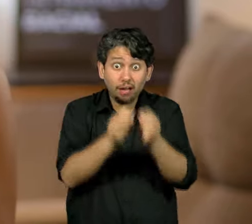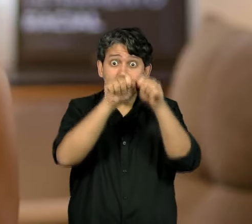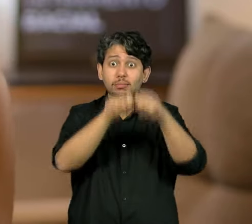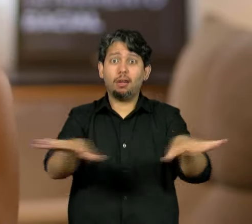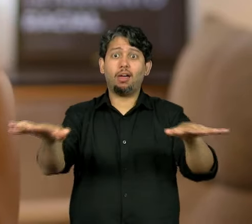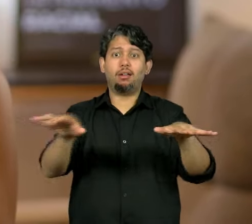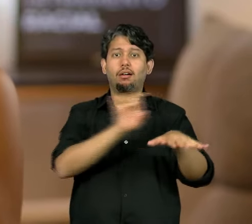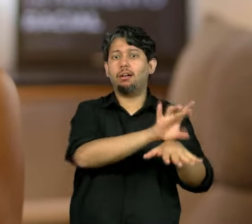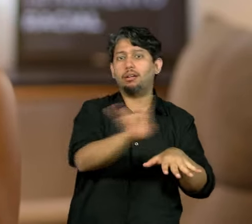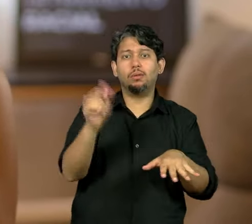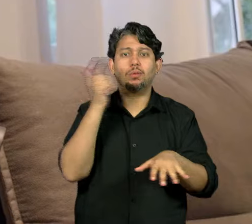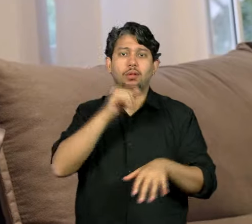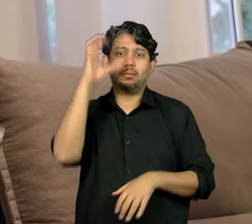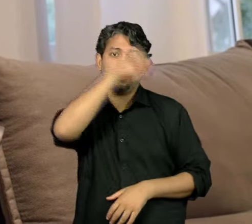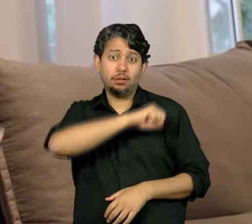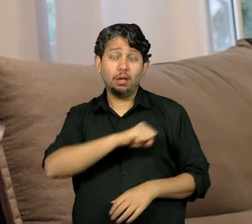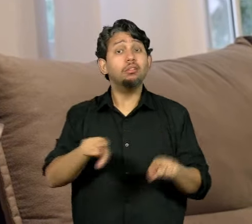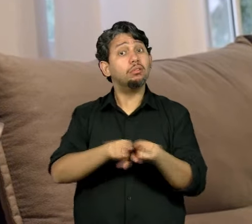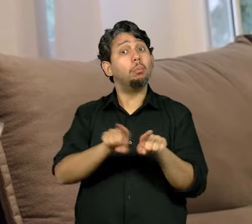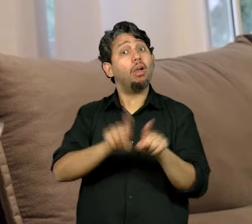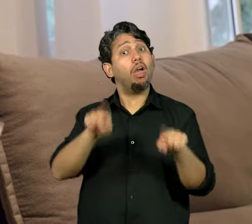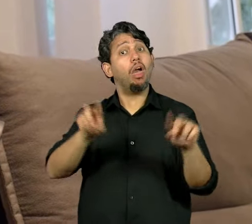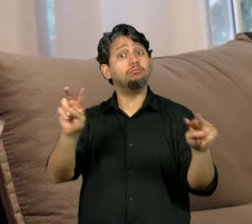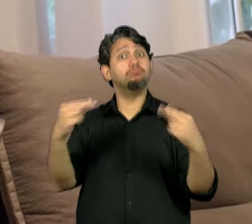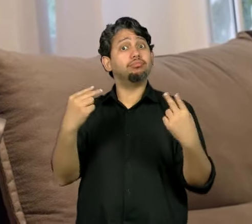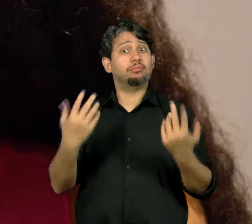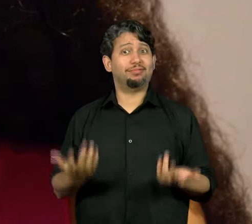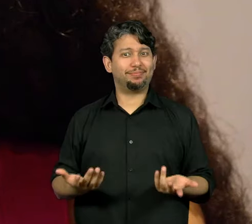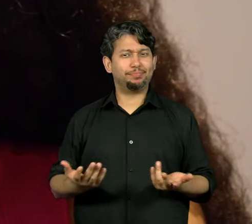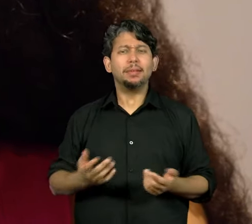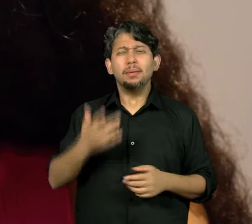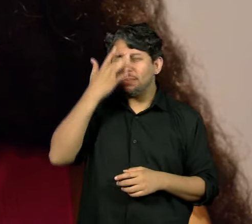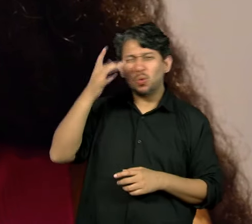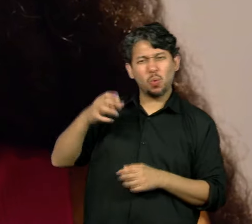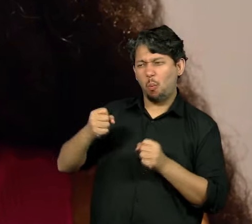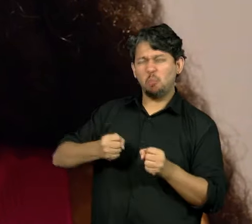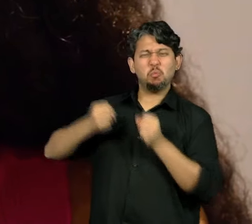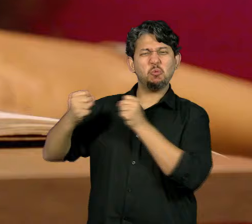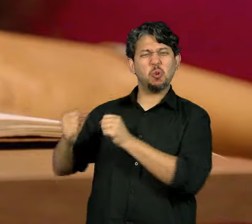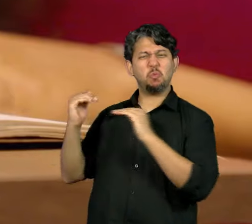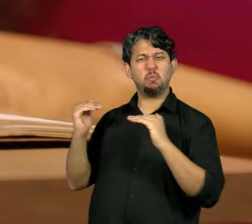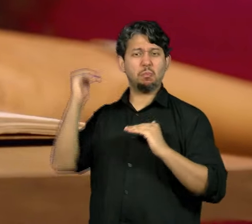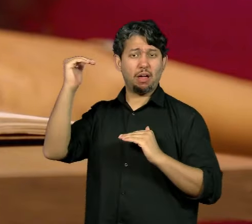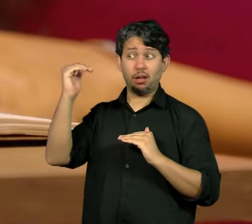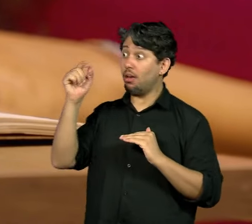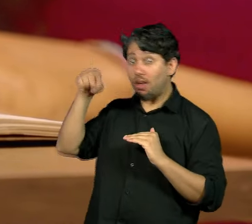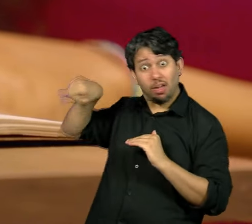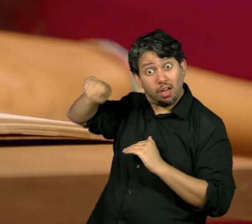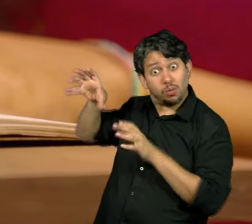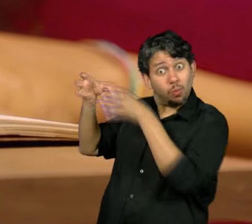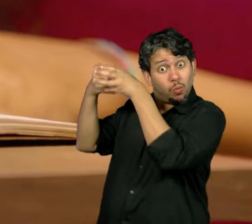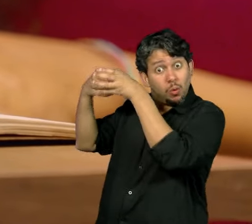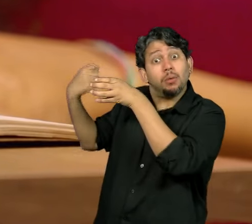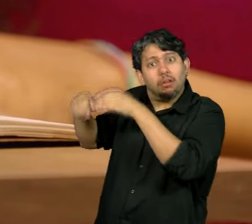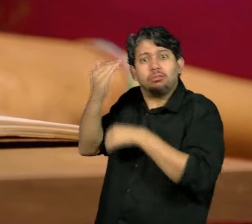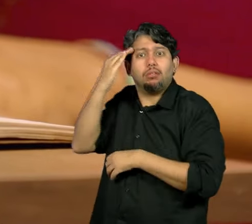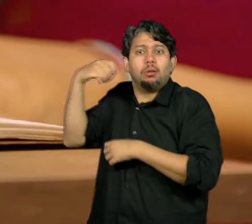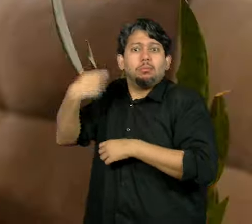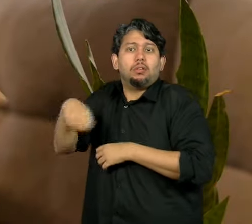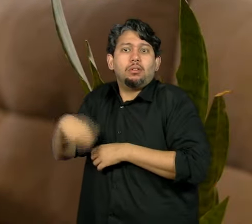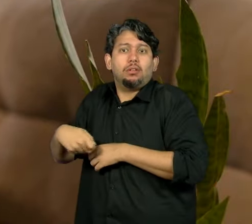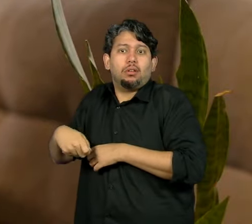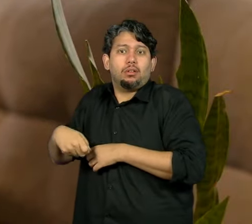acaba também sendo um chamariz. A partir do momento que quem detém o poder compreende a necessidade e entende o que é o letramento racial, a gente pode fazer